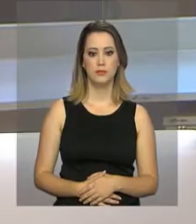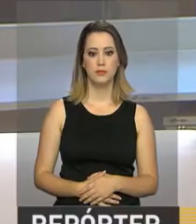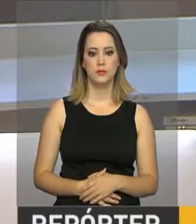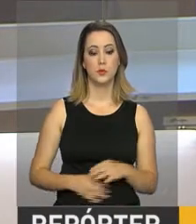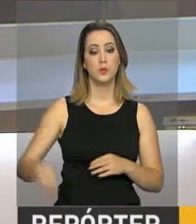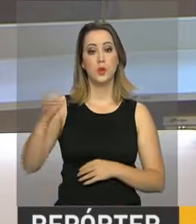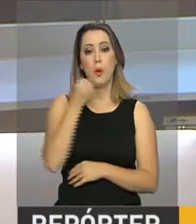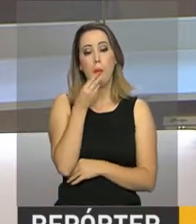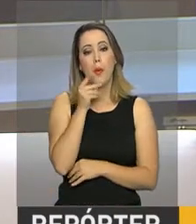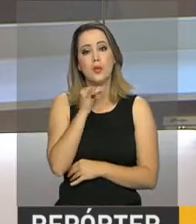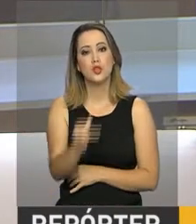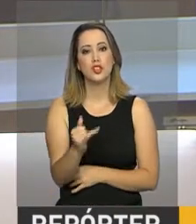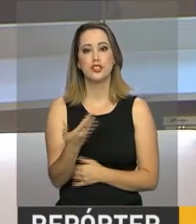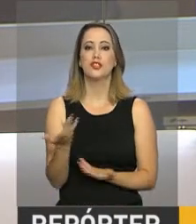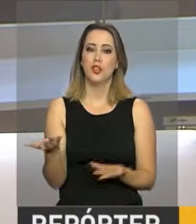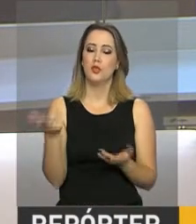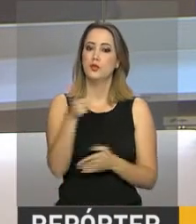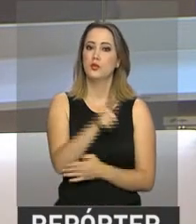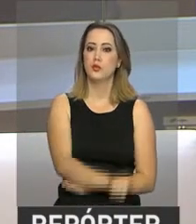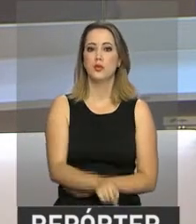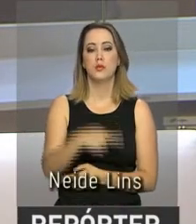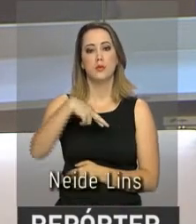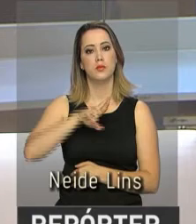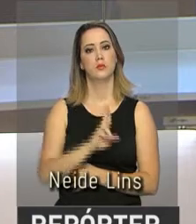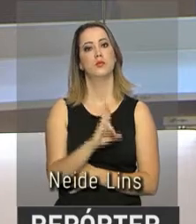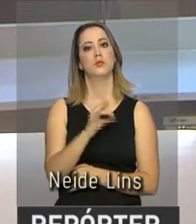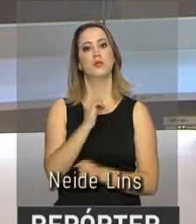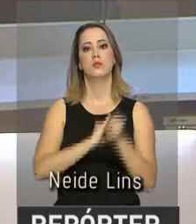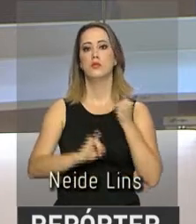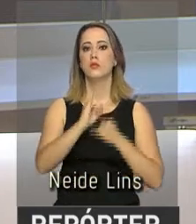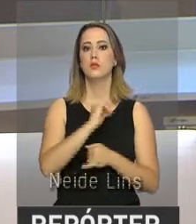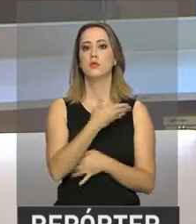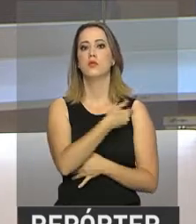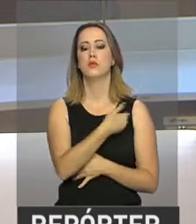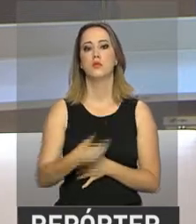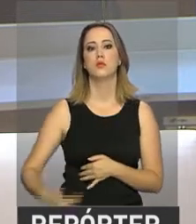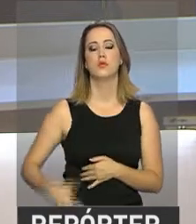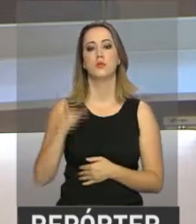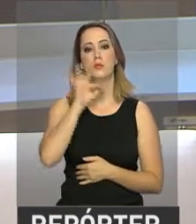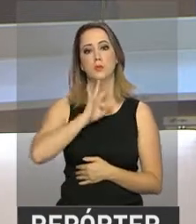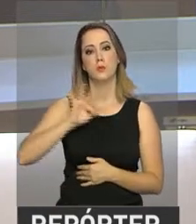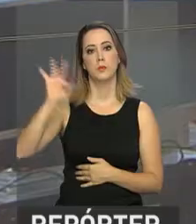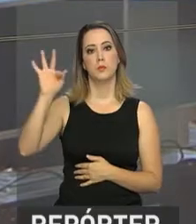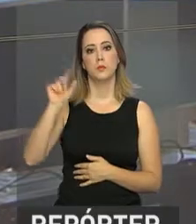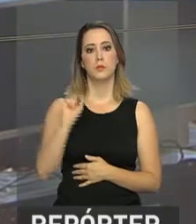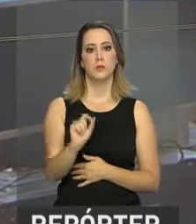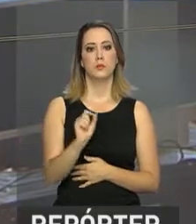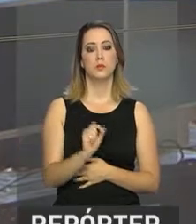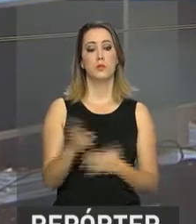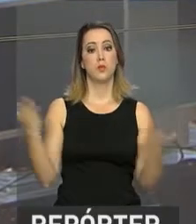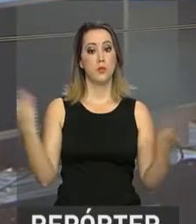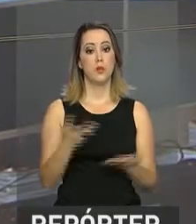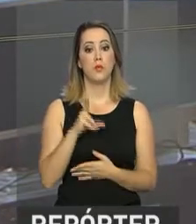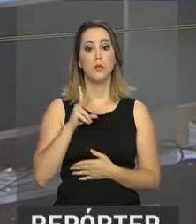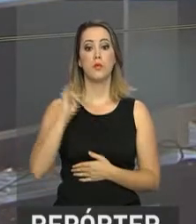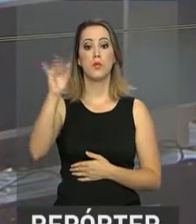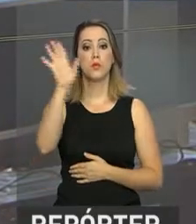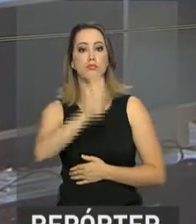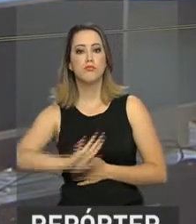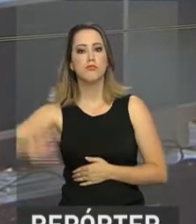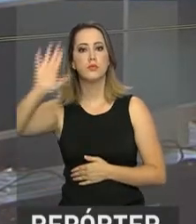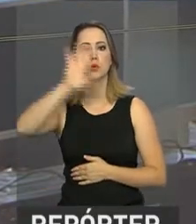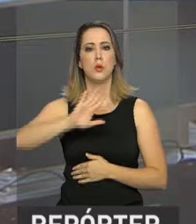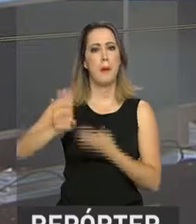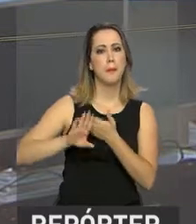Olá, bom dia para você. Estamos de volta com o repórter NBR e as notícias do governo federal. Hoje é Dia Nacional